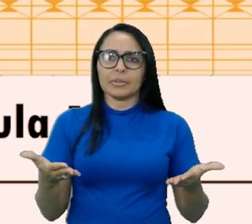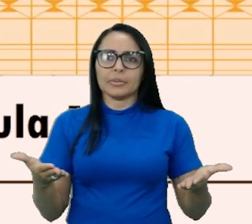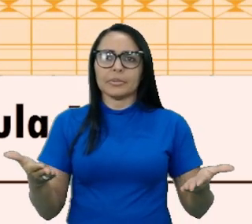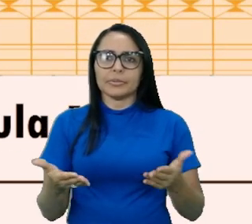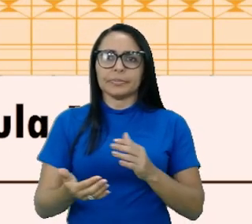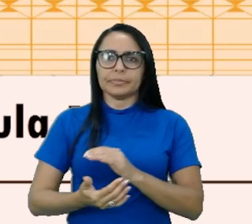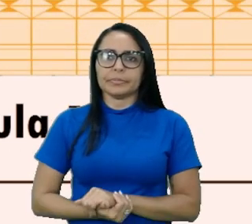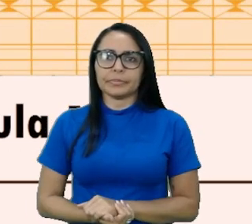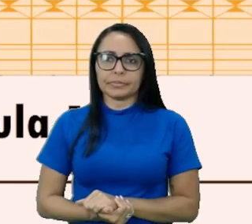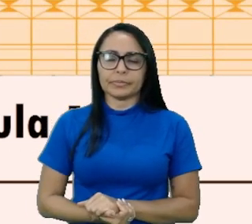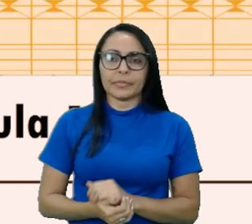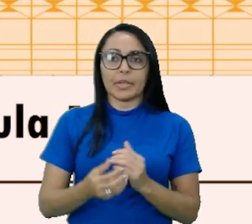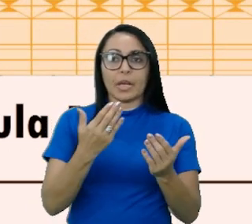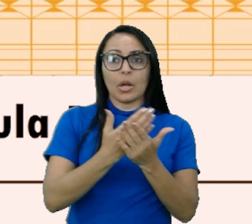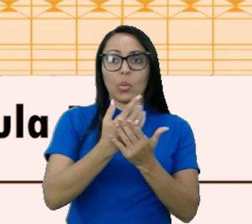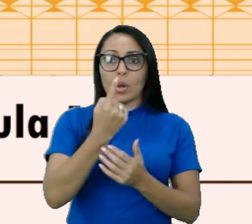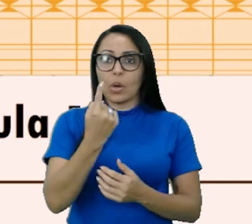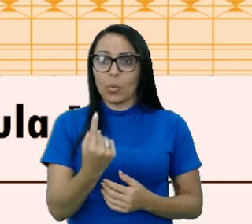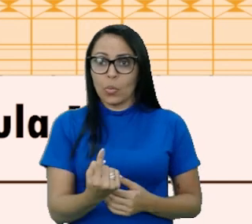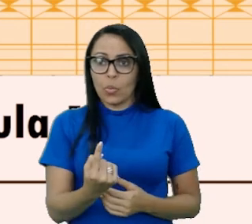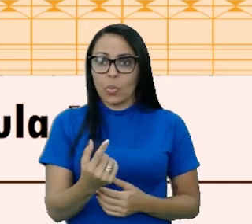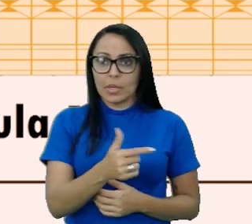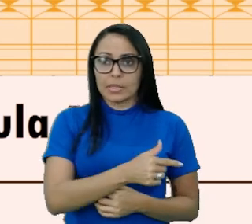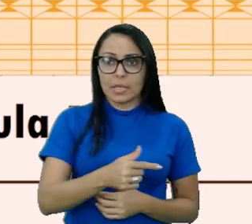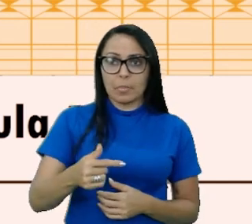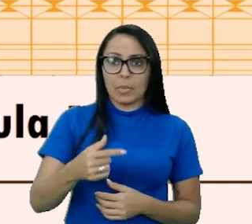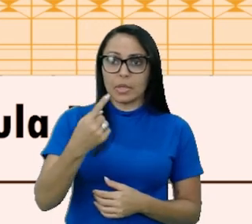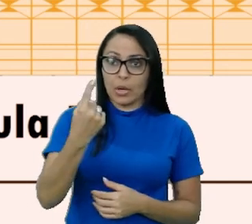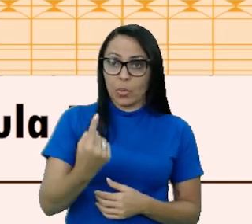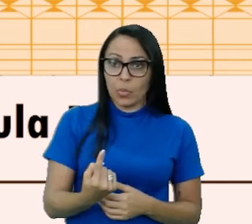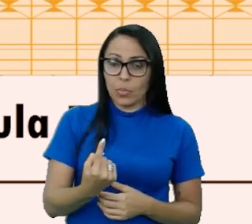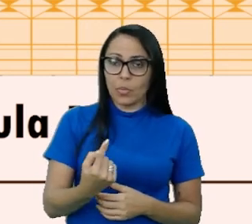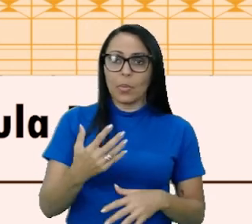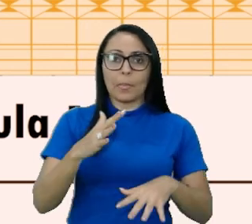Aula 1 da primeira semana, matemática,